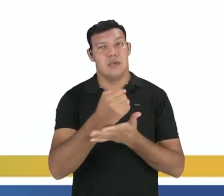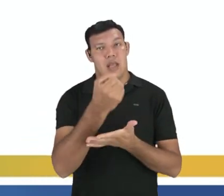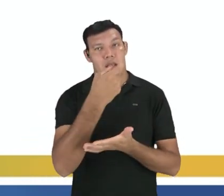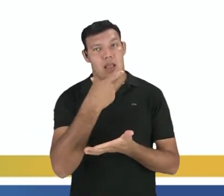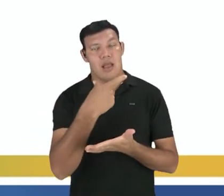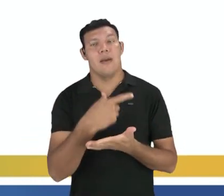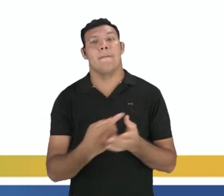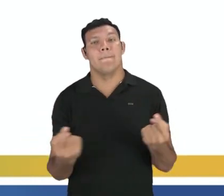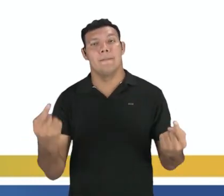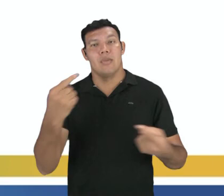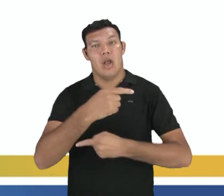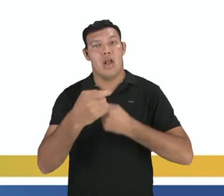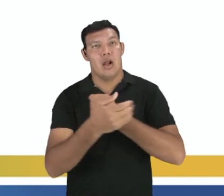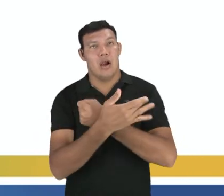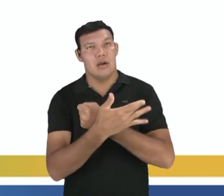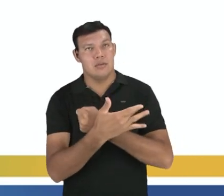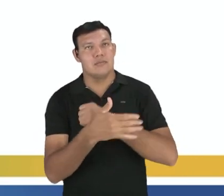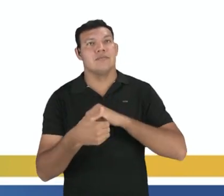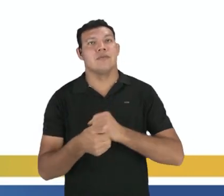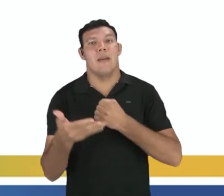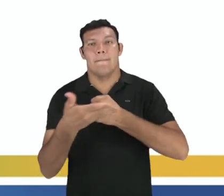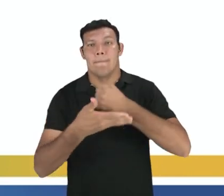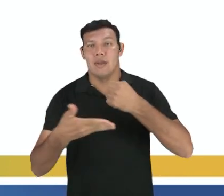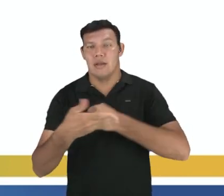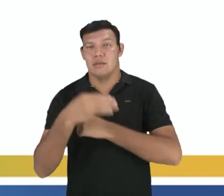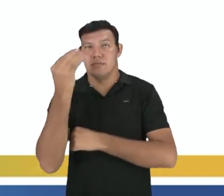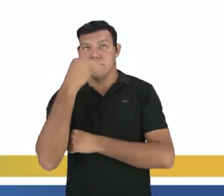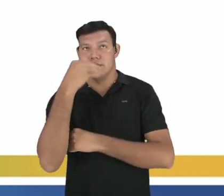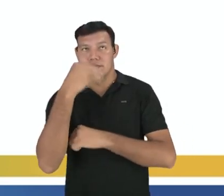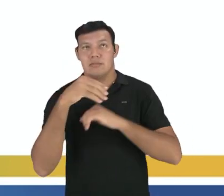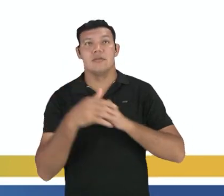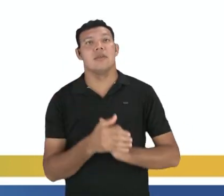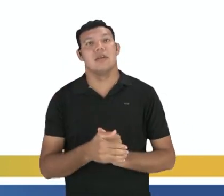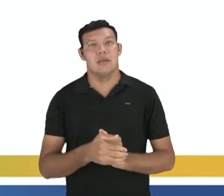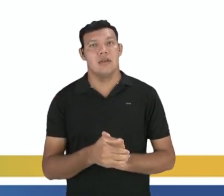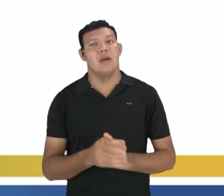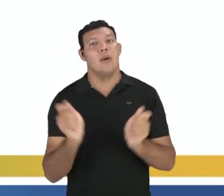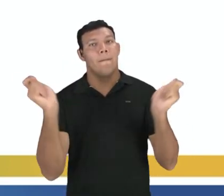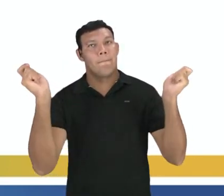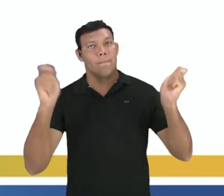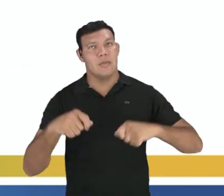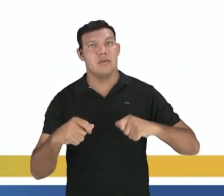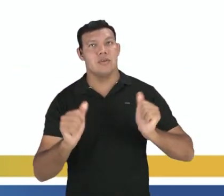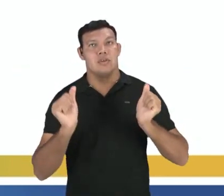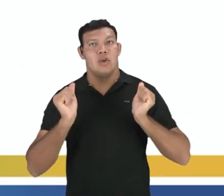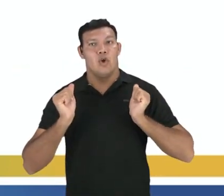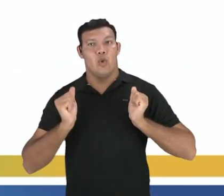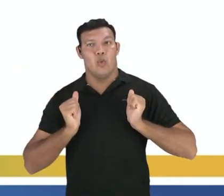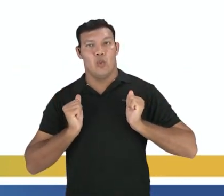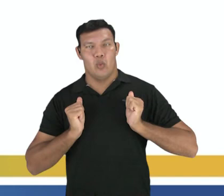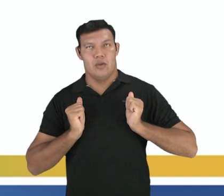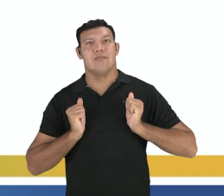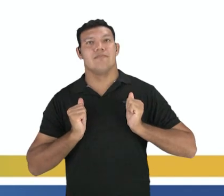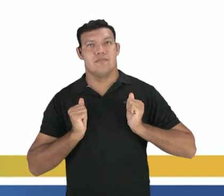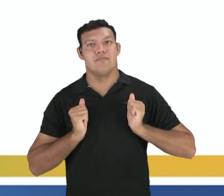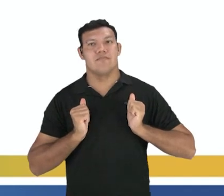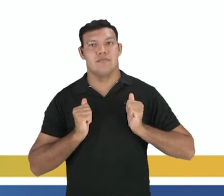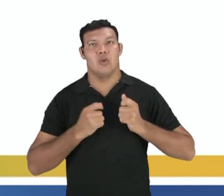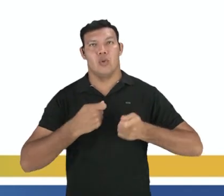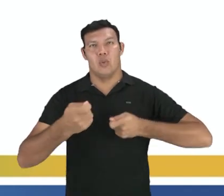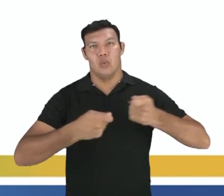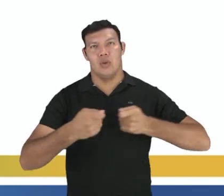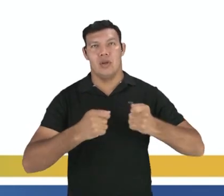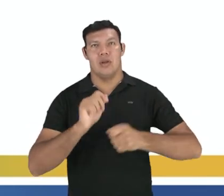antiácidos são bases fracas e têm o poder de neutralizar o excesso de HCl,